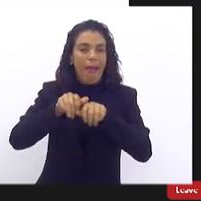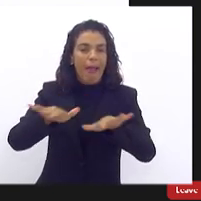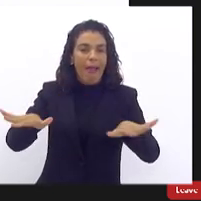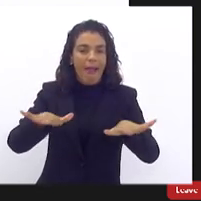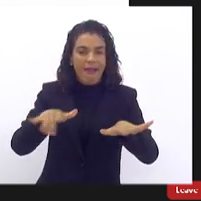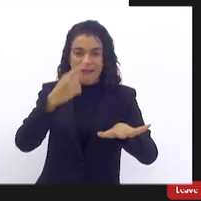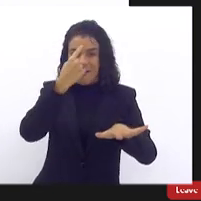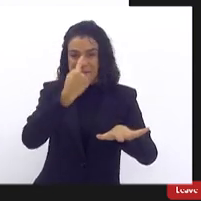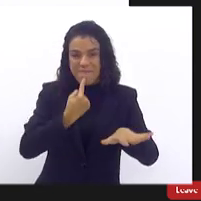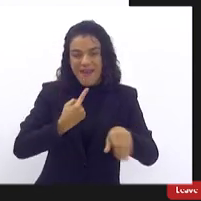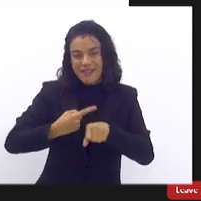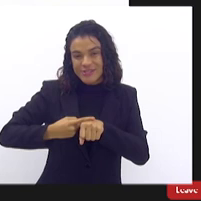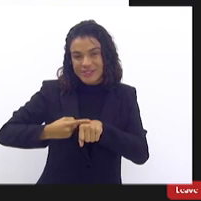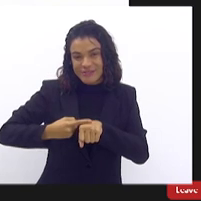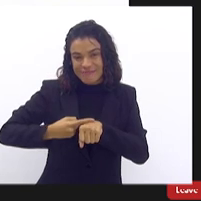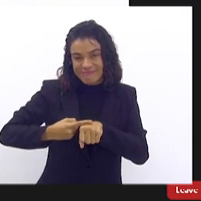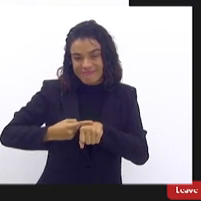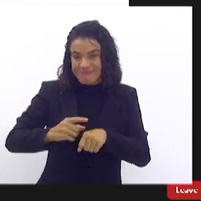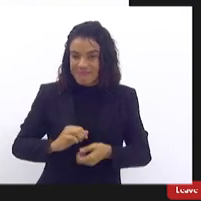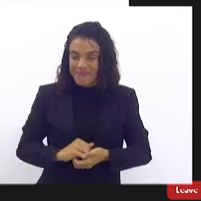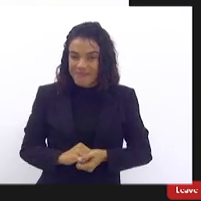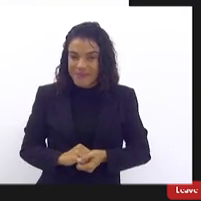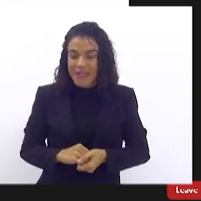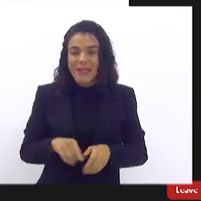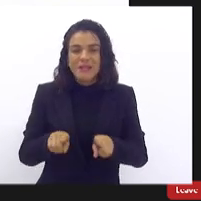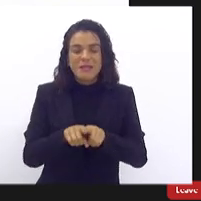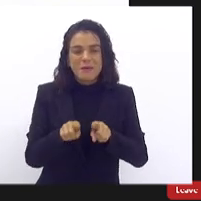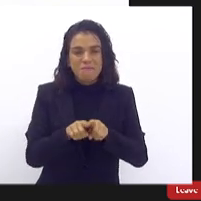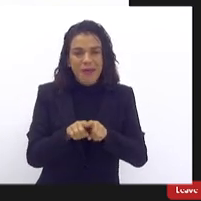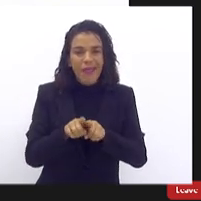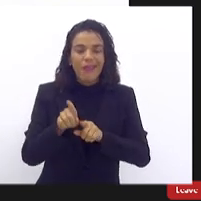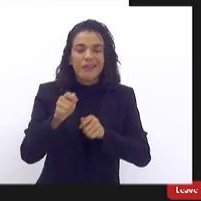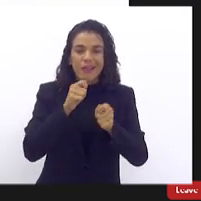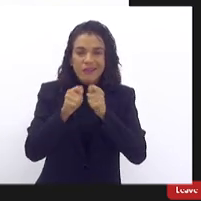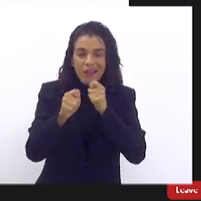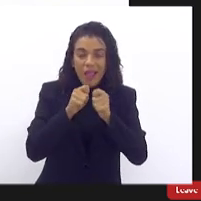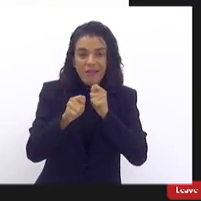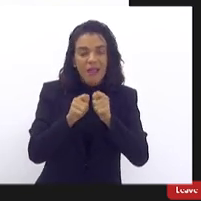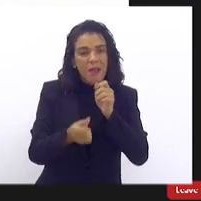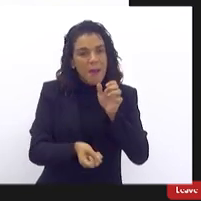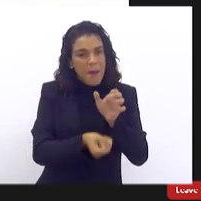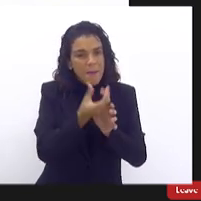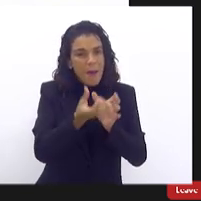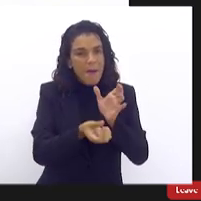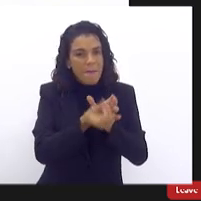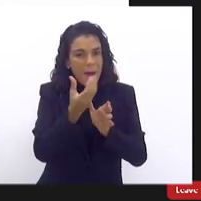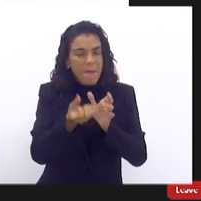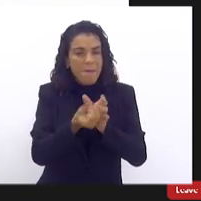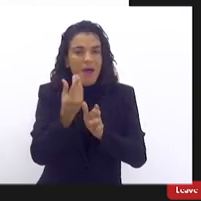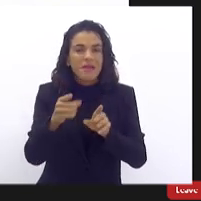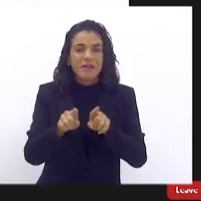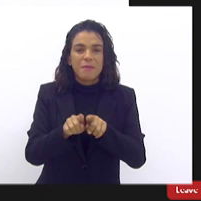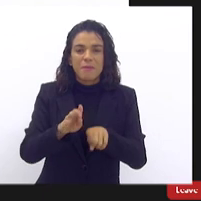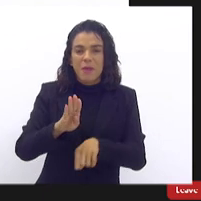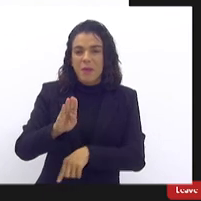imagens íntimas. Mas você não via nas matérias analíticas esse aspecto de gênero aparecendo? Você via em blogs,